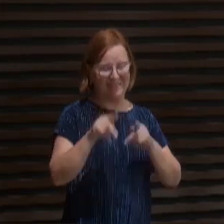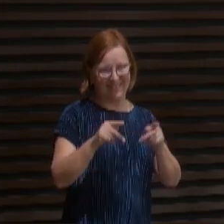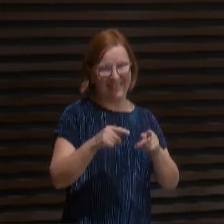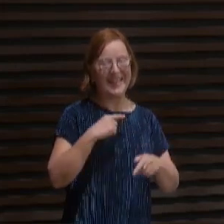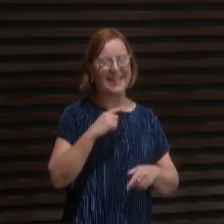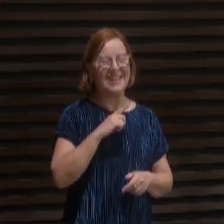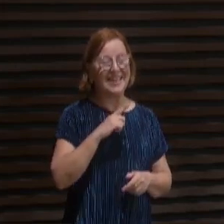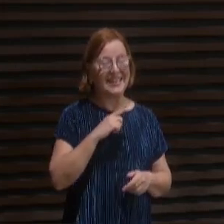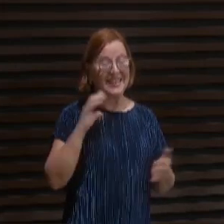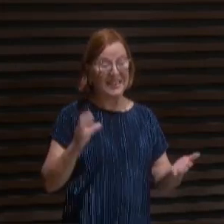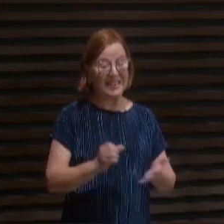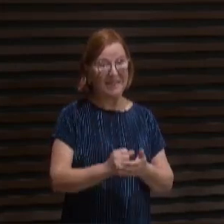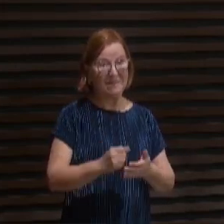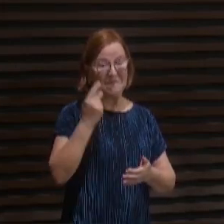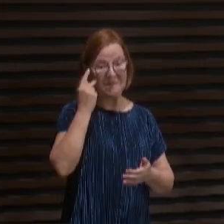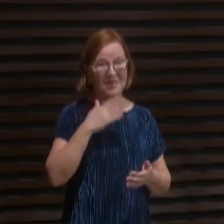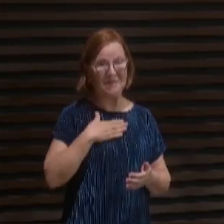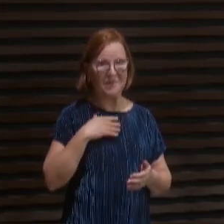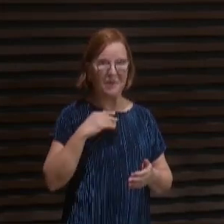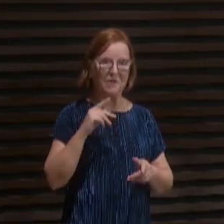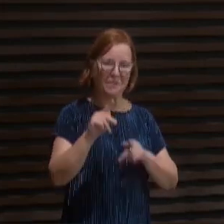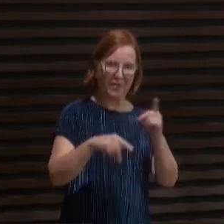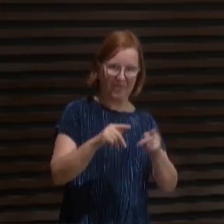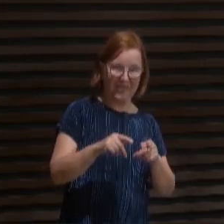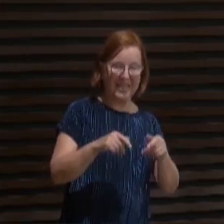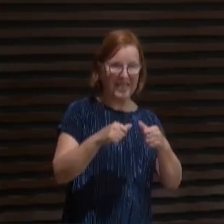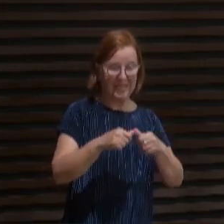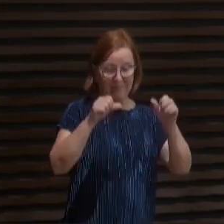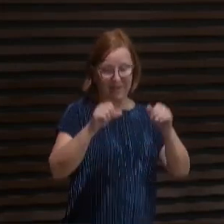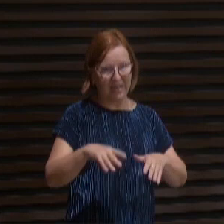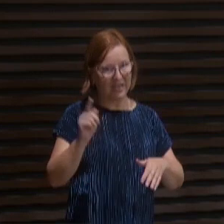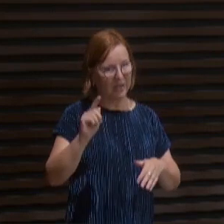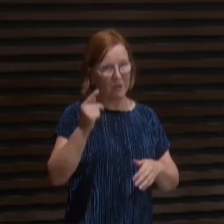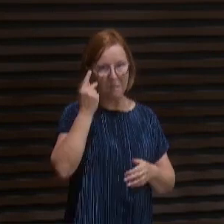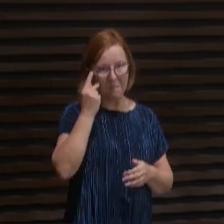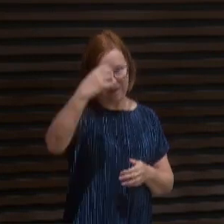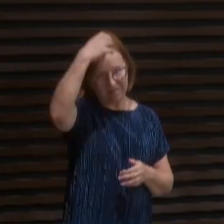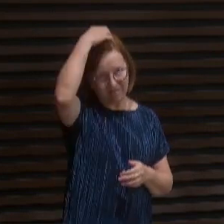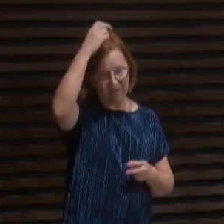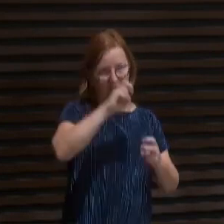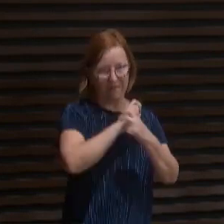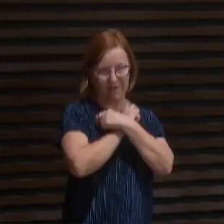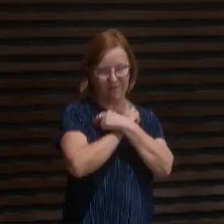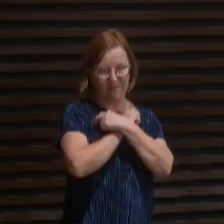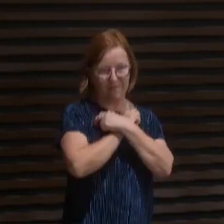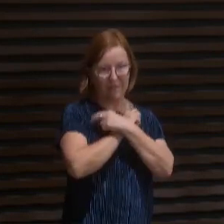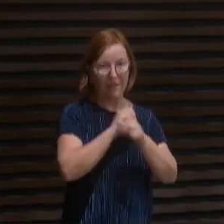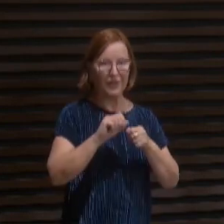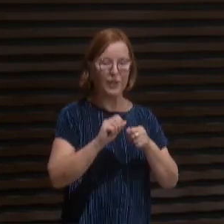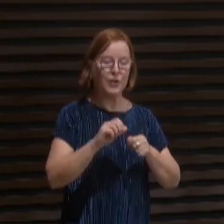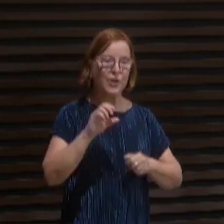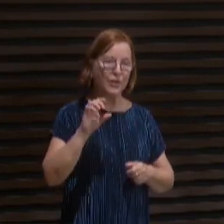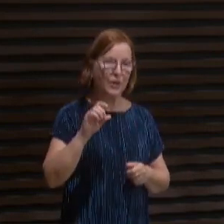salvação para o meu povo. Esse sinal não foi feito para o faraó nem para o povo, para os egípcios. Foi feito somente